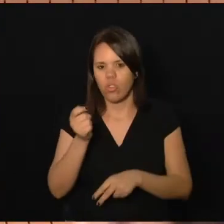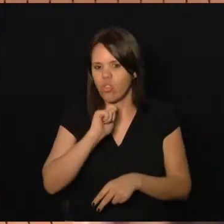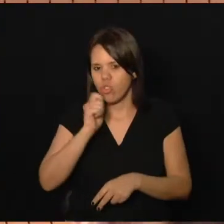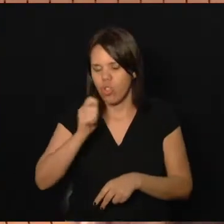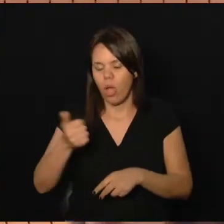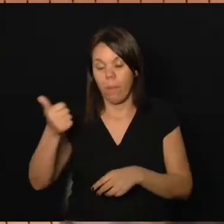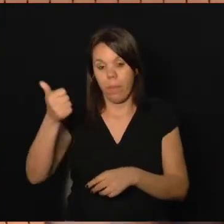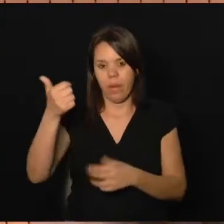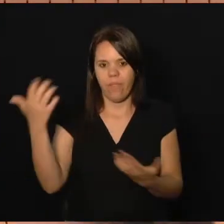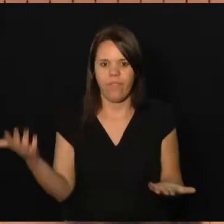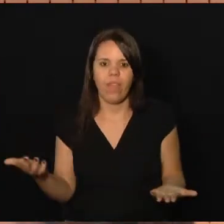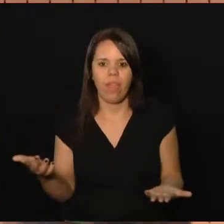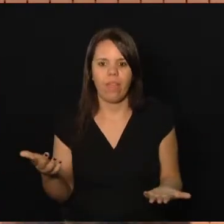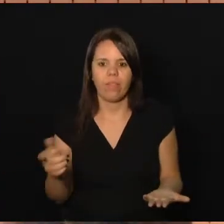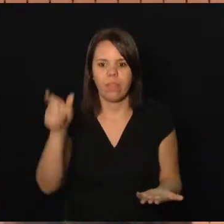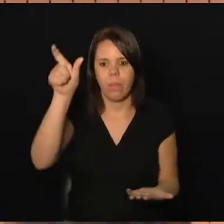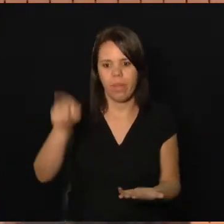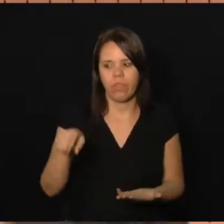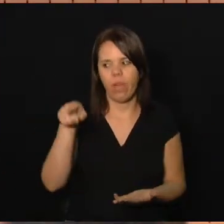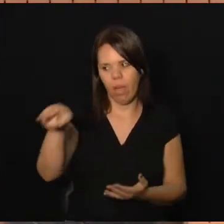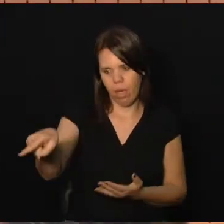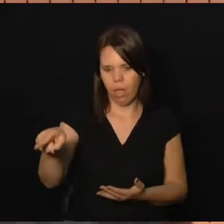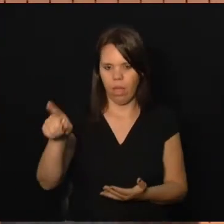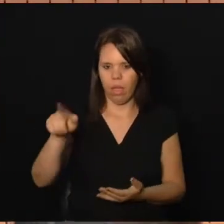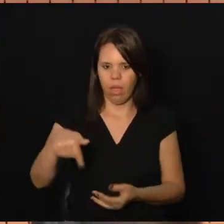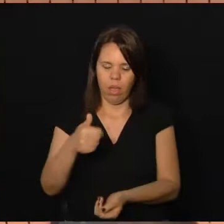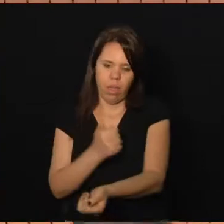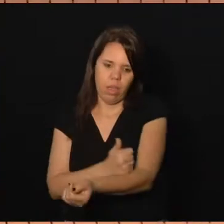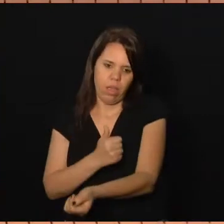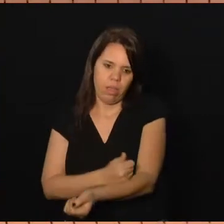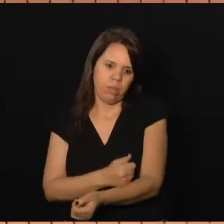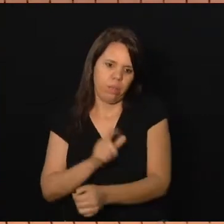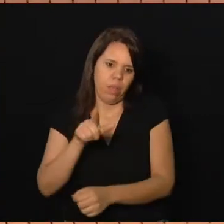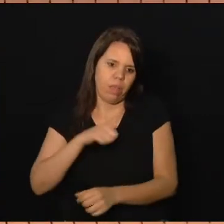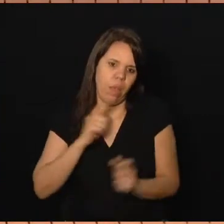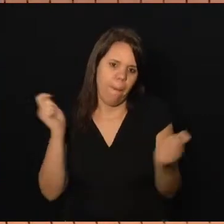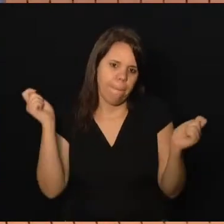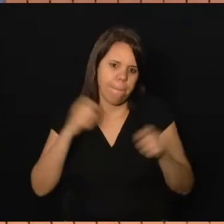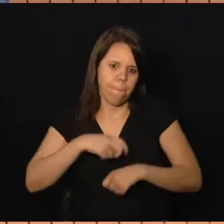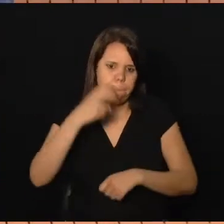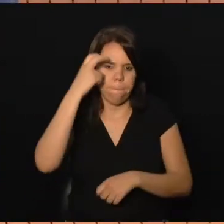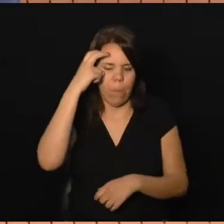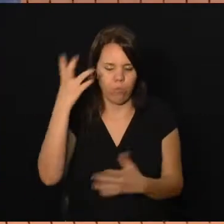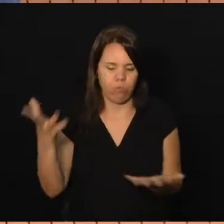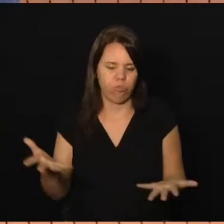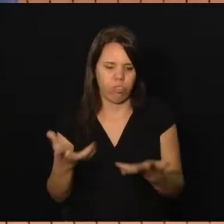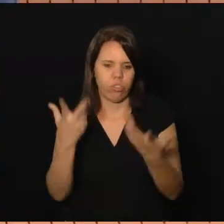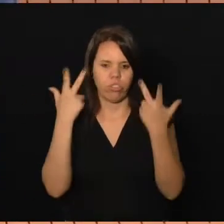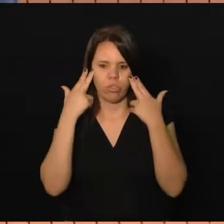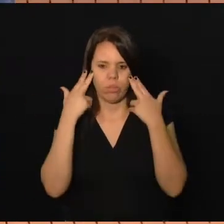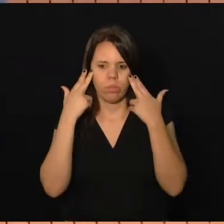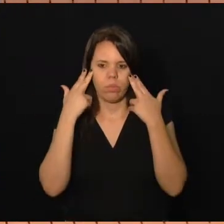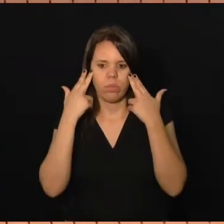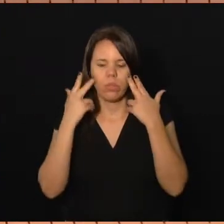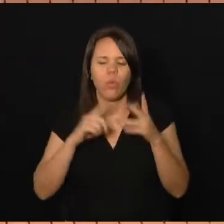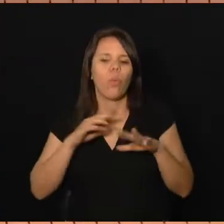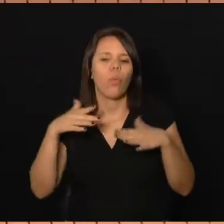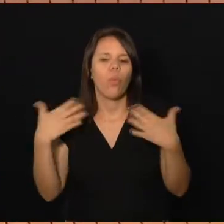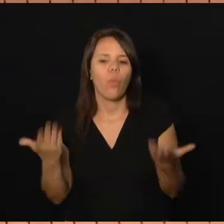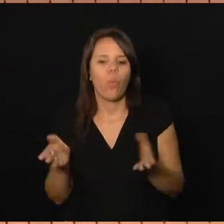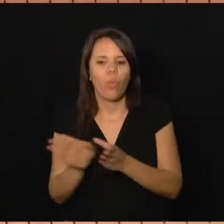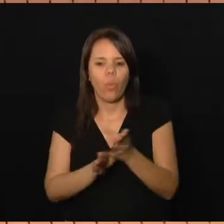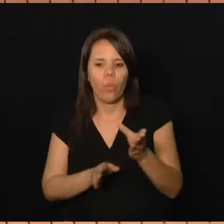droga, ele é um dependente, né, mas ele tem um grande potencial a ser. Que orientação a gente